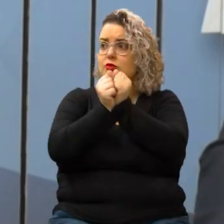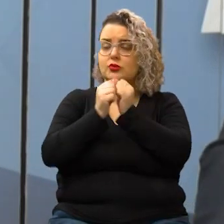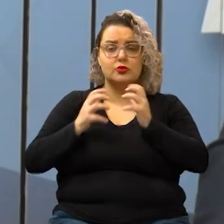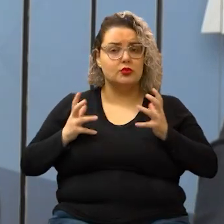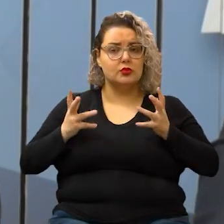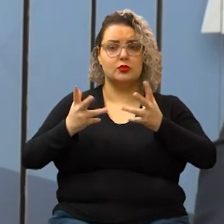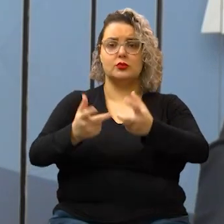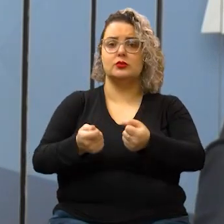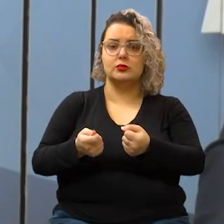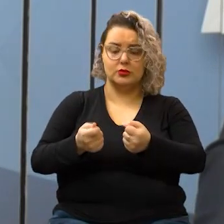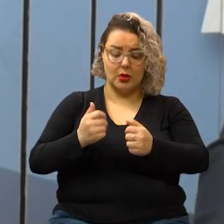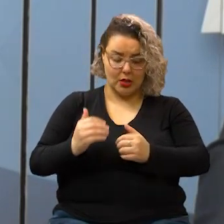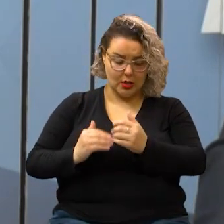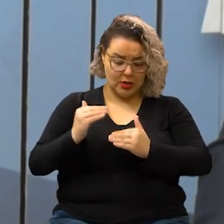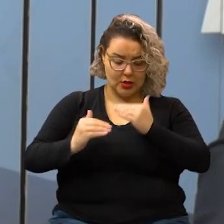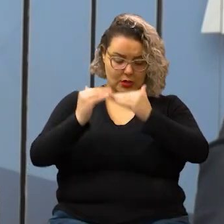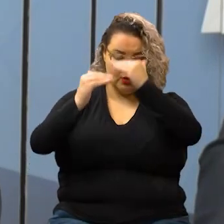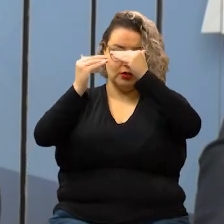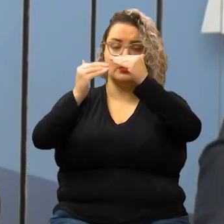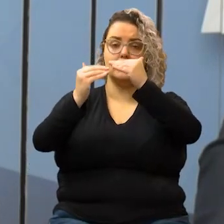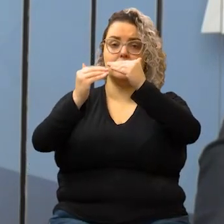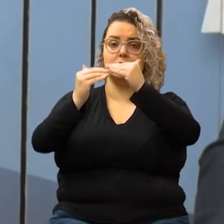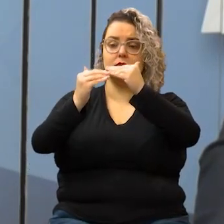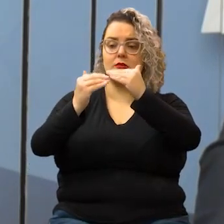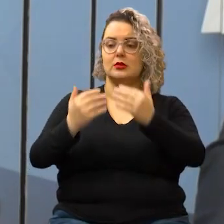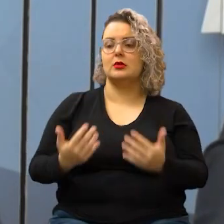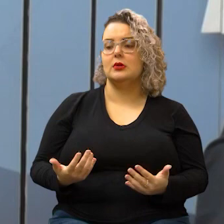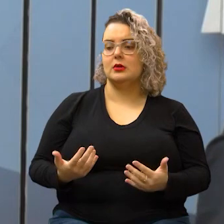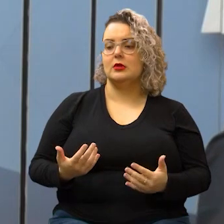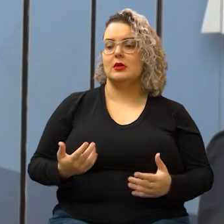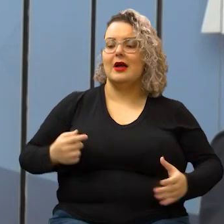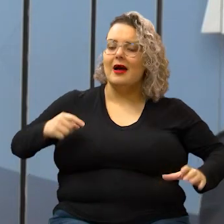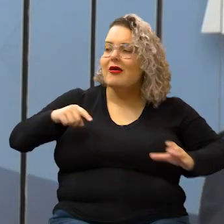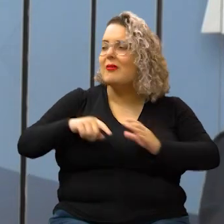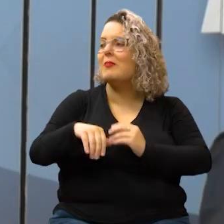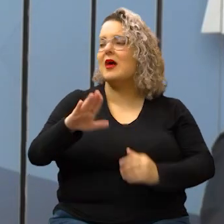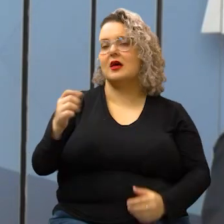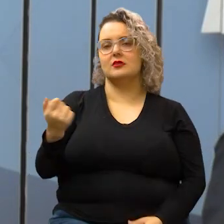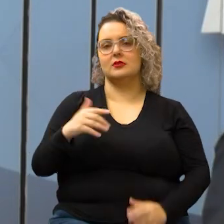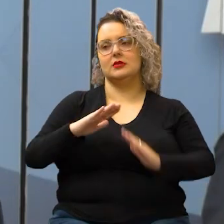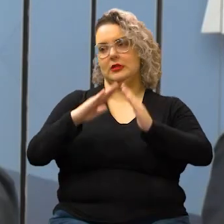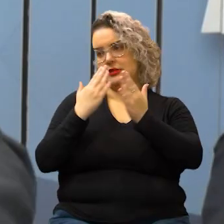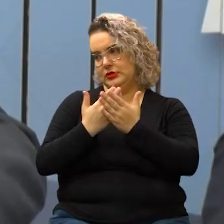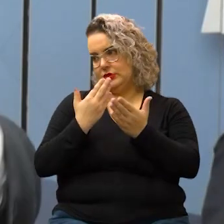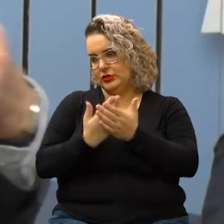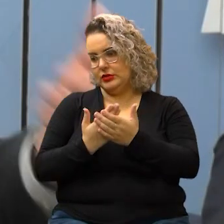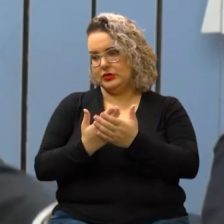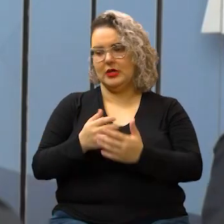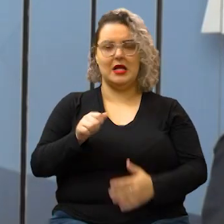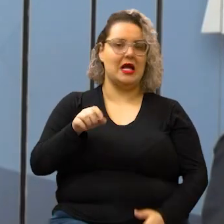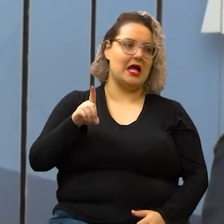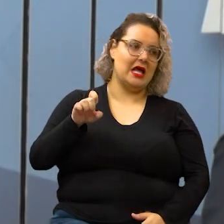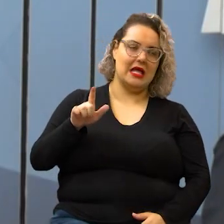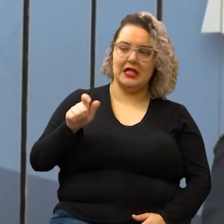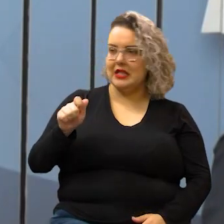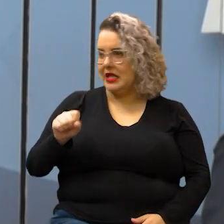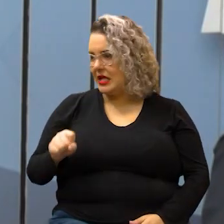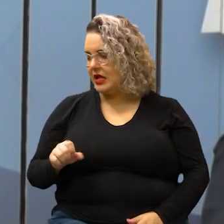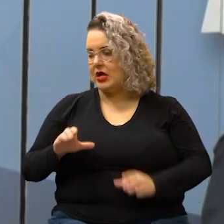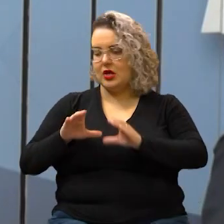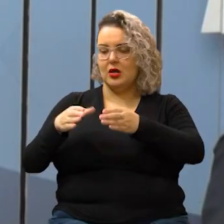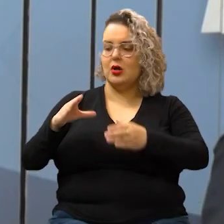né, e desenvolvermos de forma a irmos além das escolas, pegarmos as adegas, os clubes,